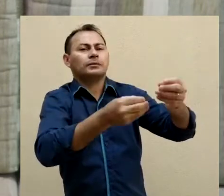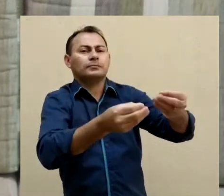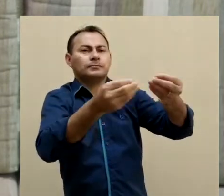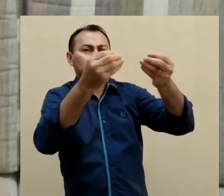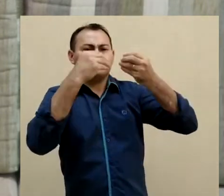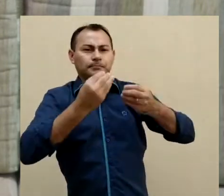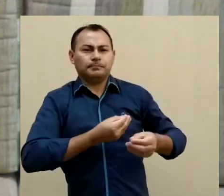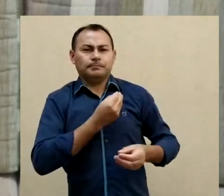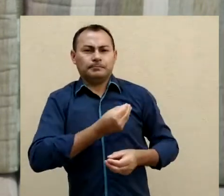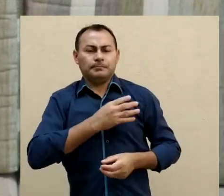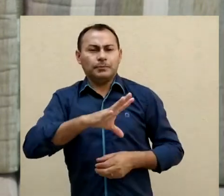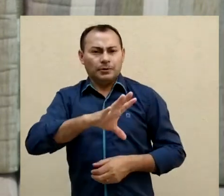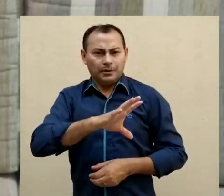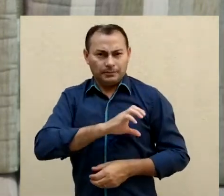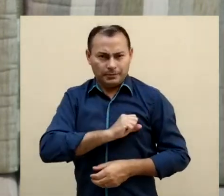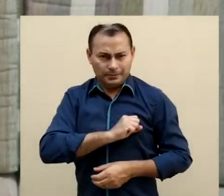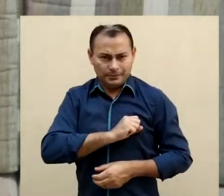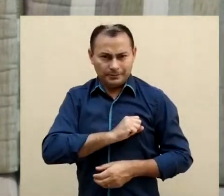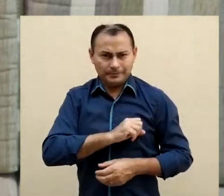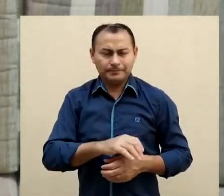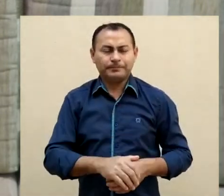nos criastes por amor.